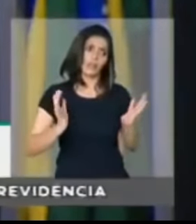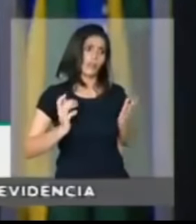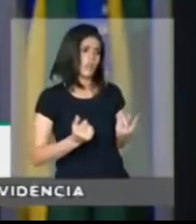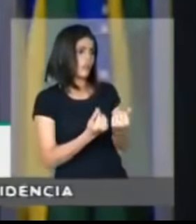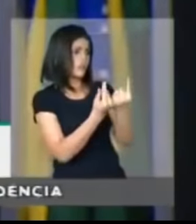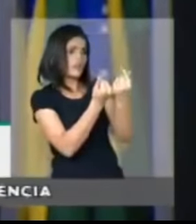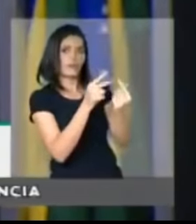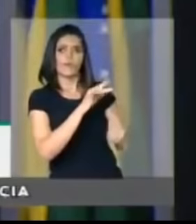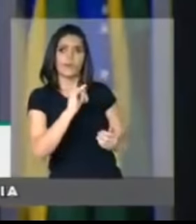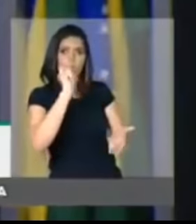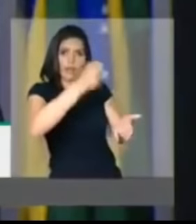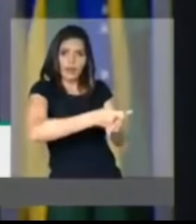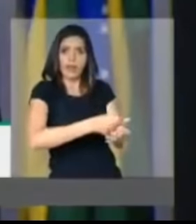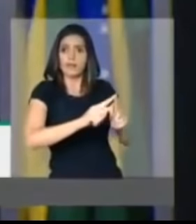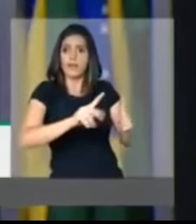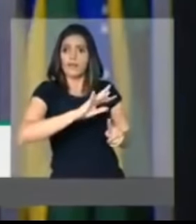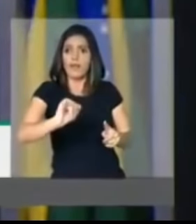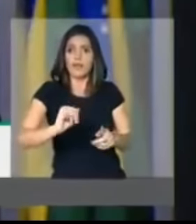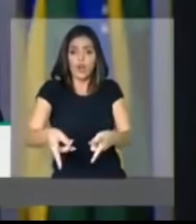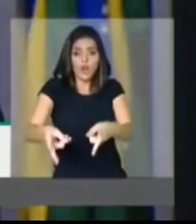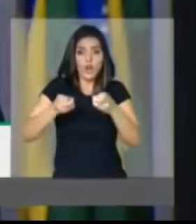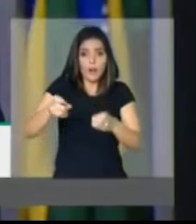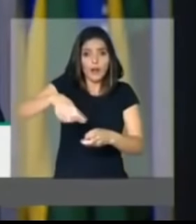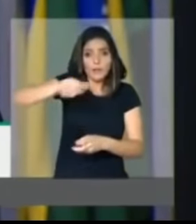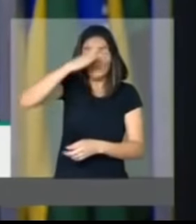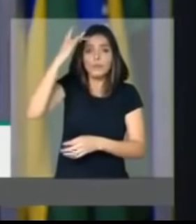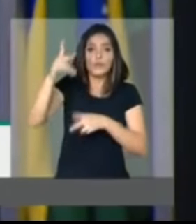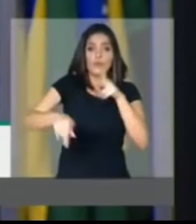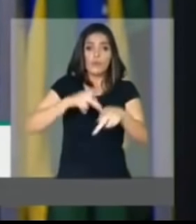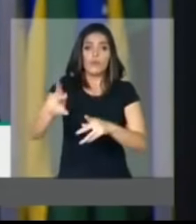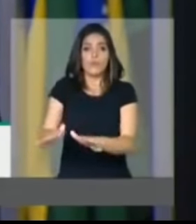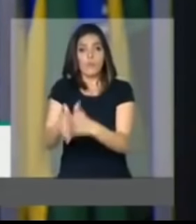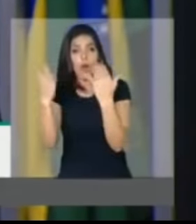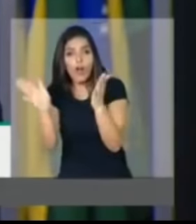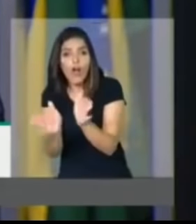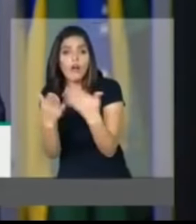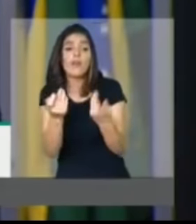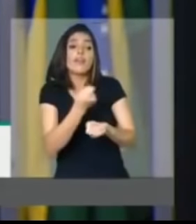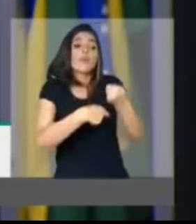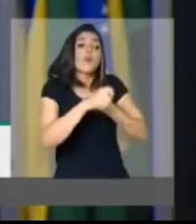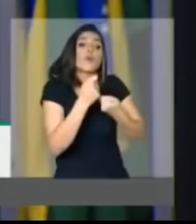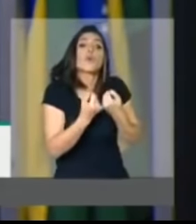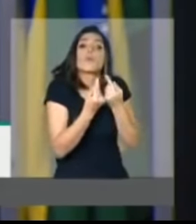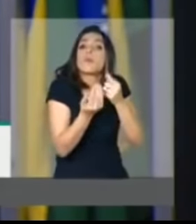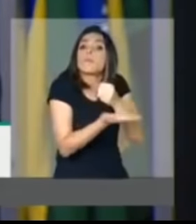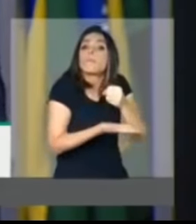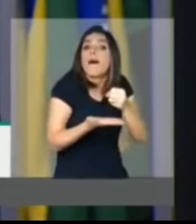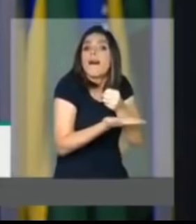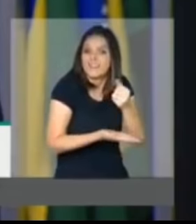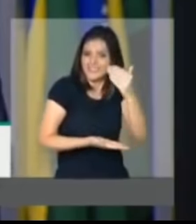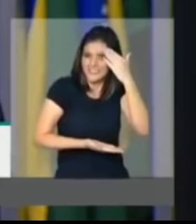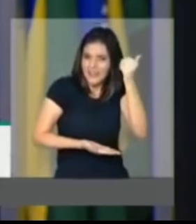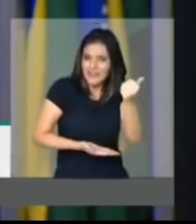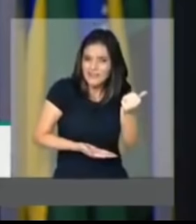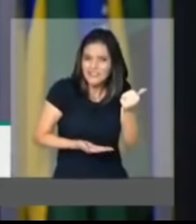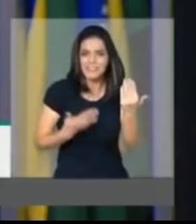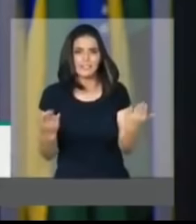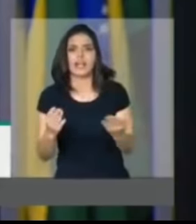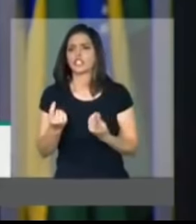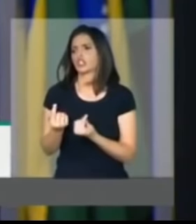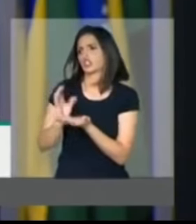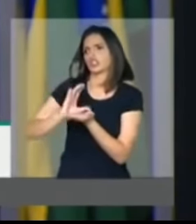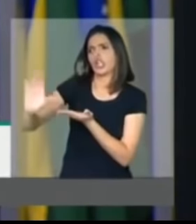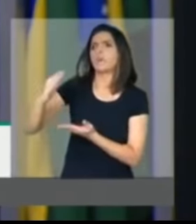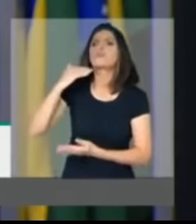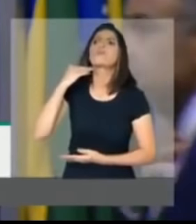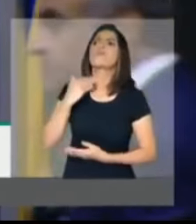produção pro pobre. Pelo amor de Deus. Economia básica. Ah, não, mas a gente está dando dinheiro pros grandes banqueiros,